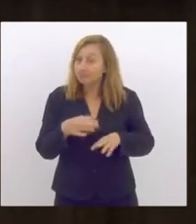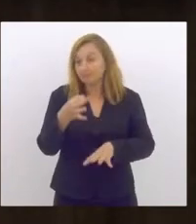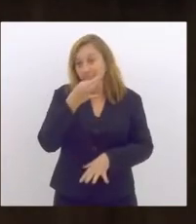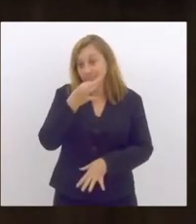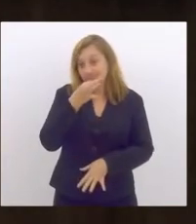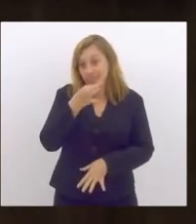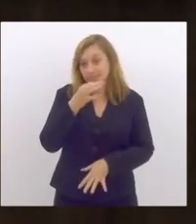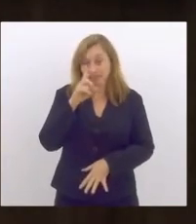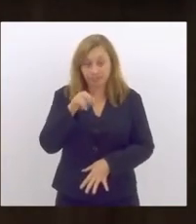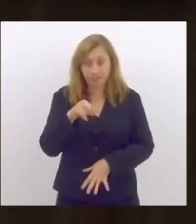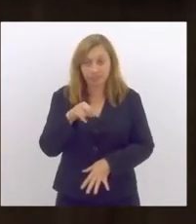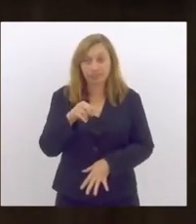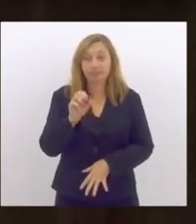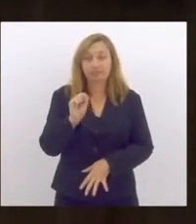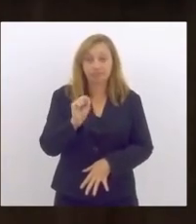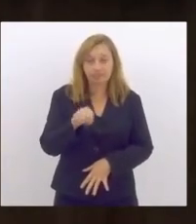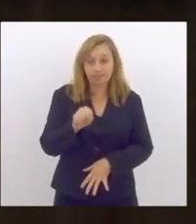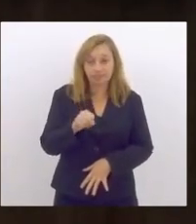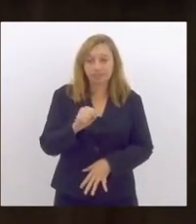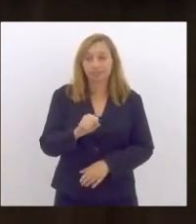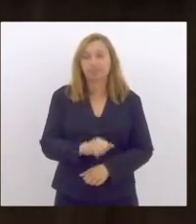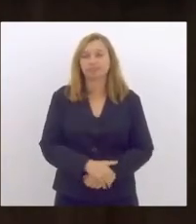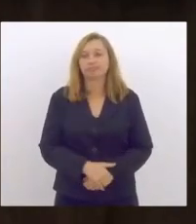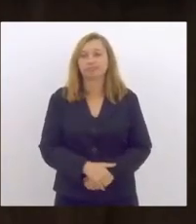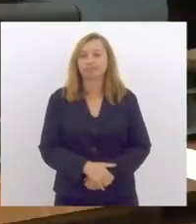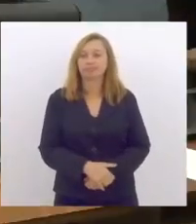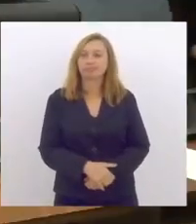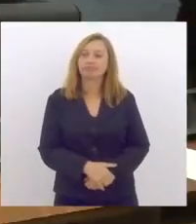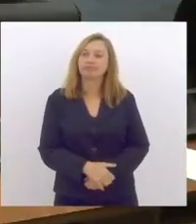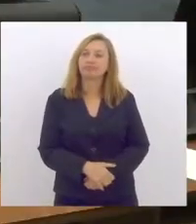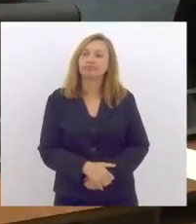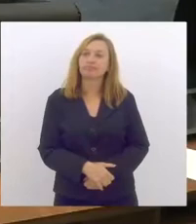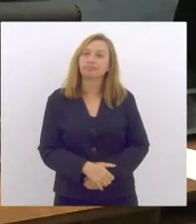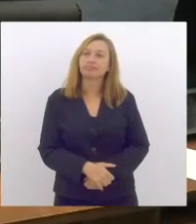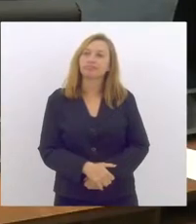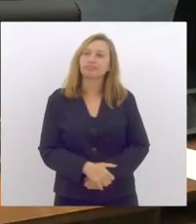é favorável.